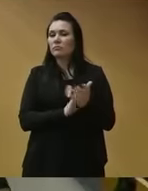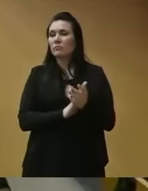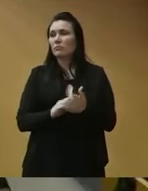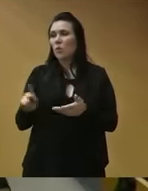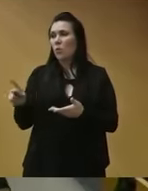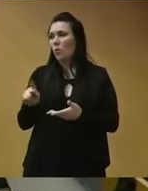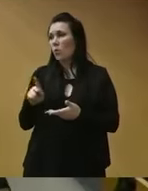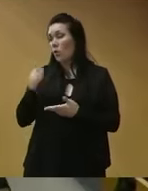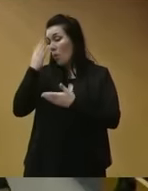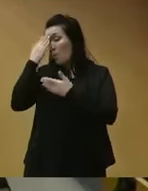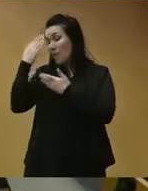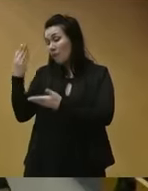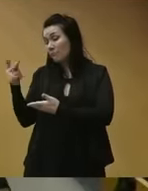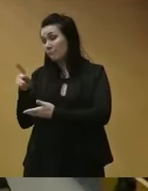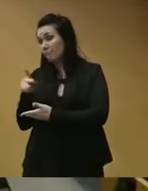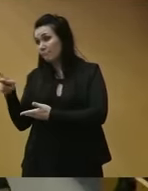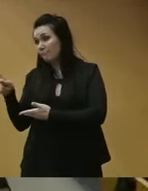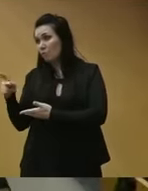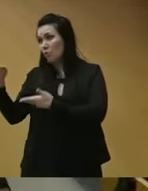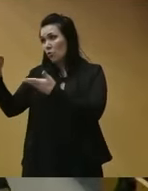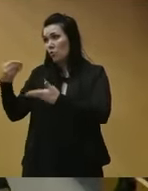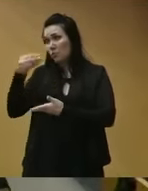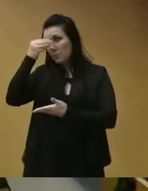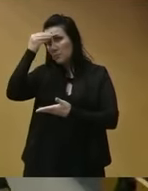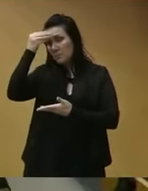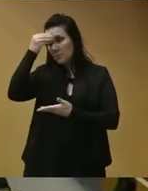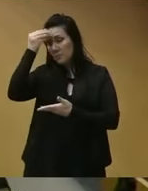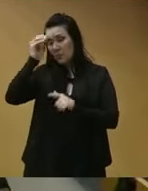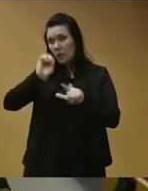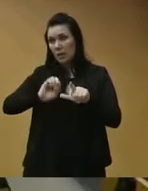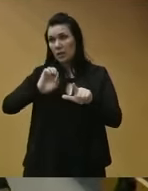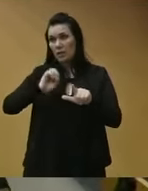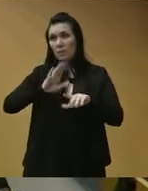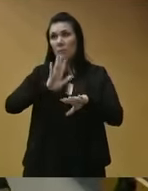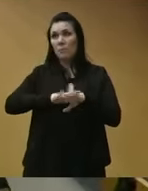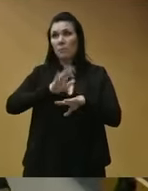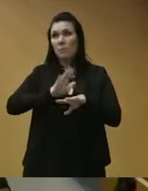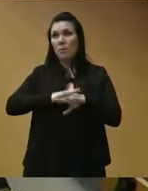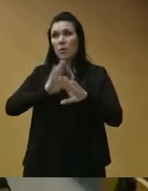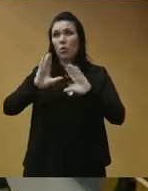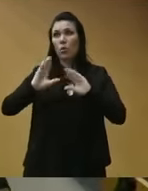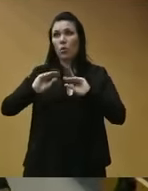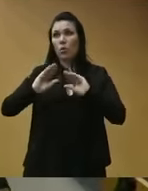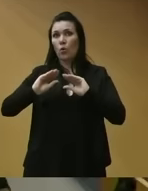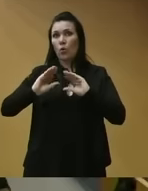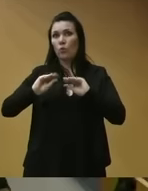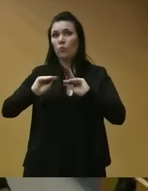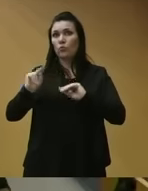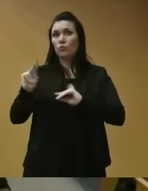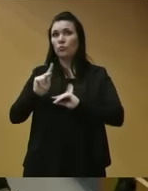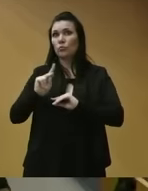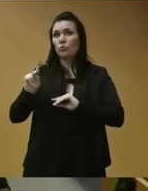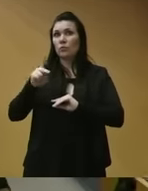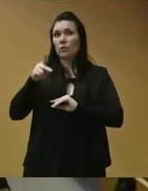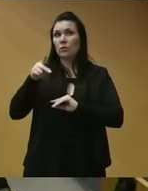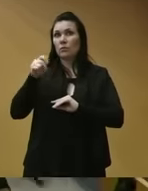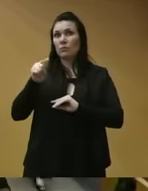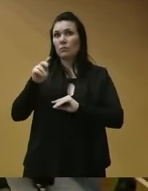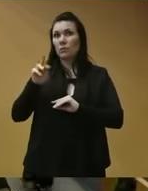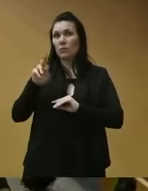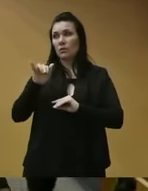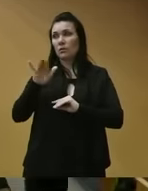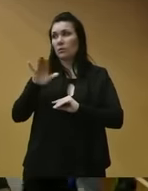Obrigada, professor. Convido a paraninfa da turma de licenciatura em matemática noturno, professora Patrícia